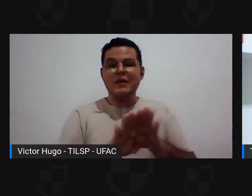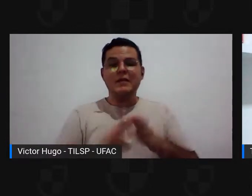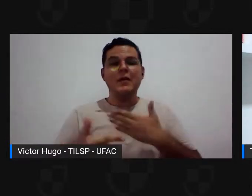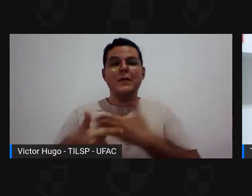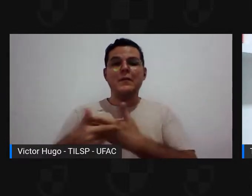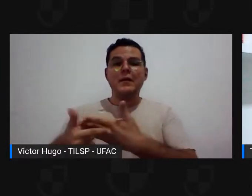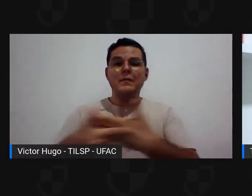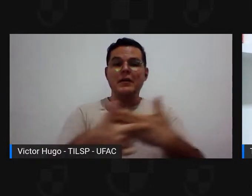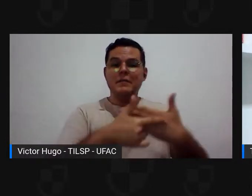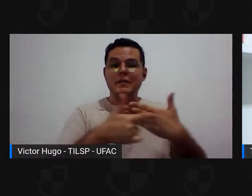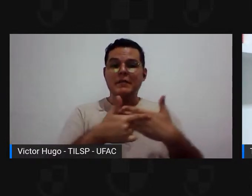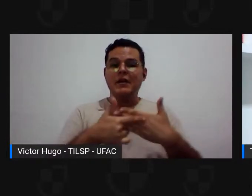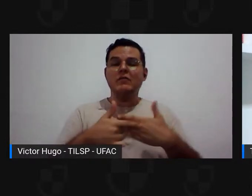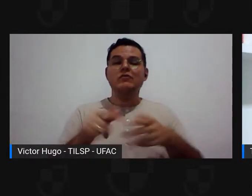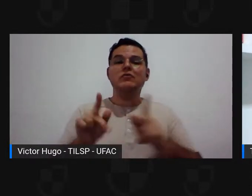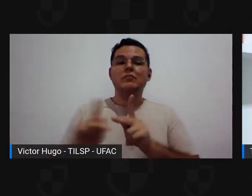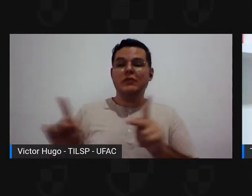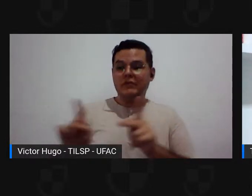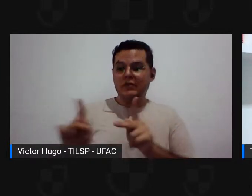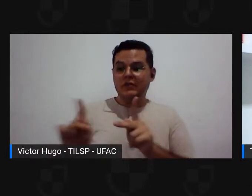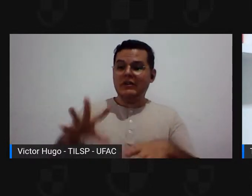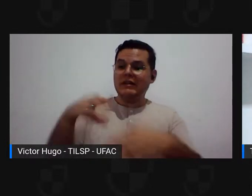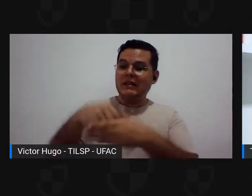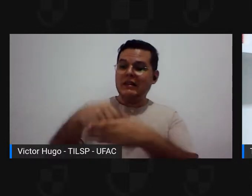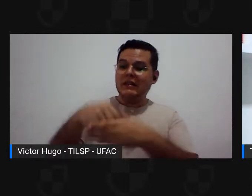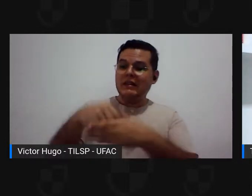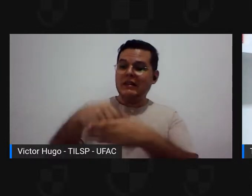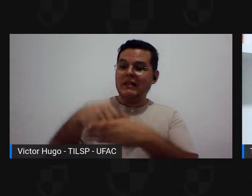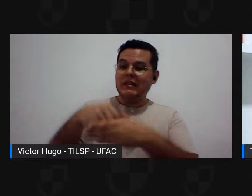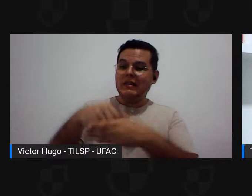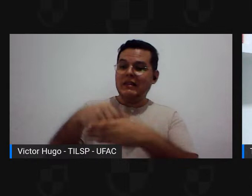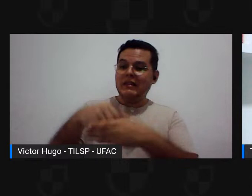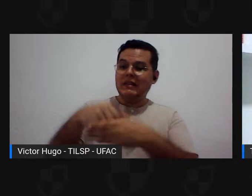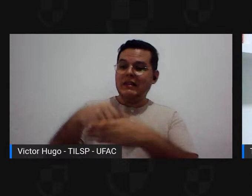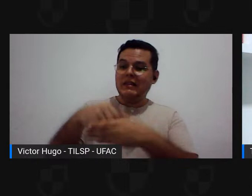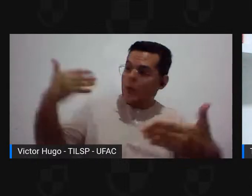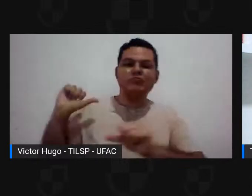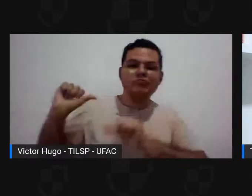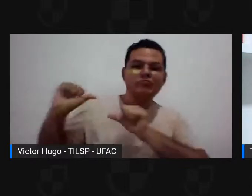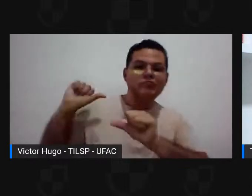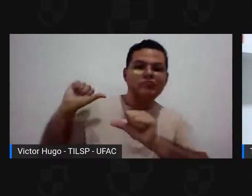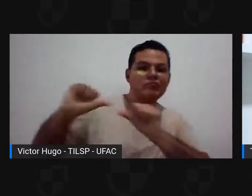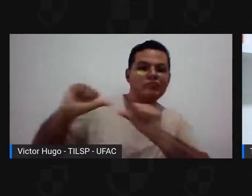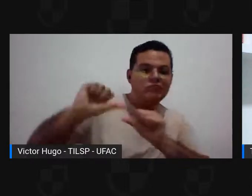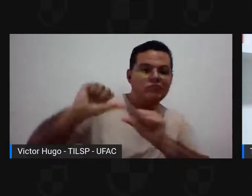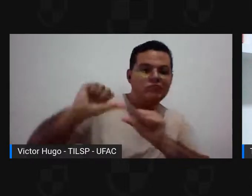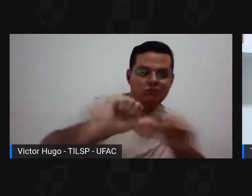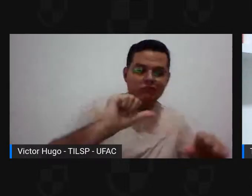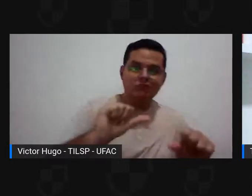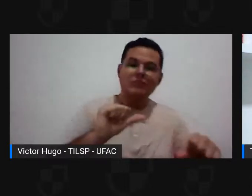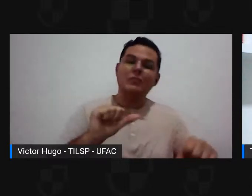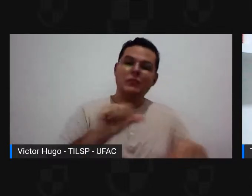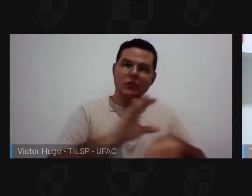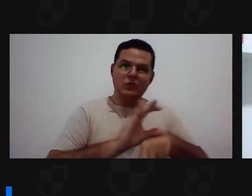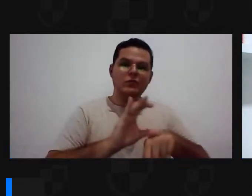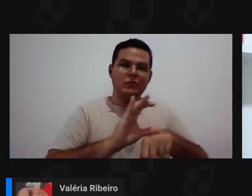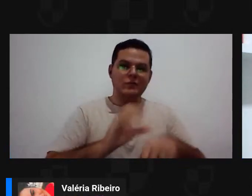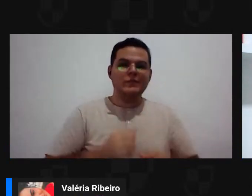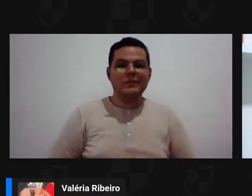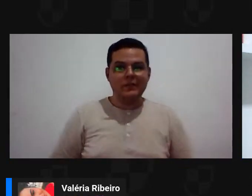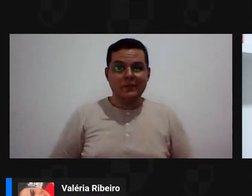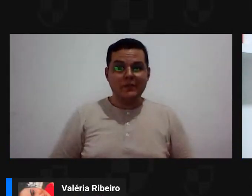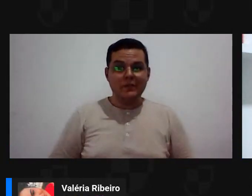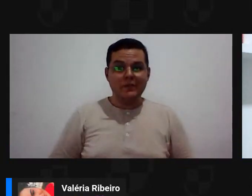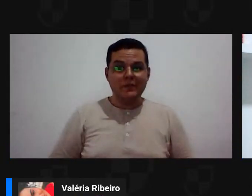história, a atuação deles nesse processo de formulação e reformulação do curso, que é assim que se faz